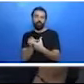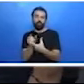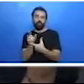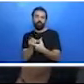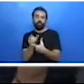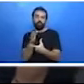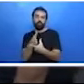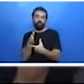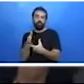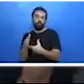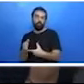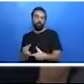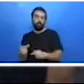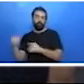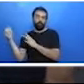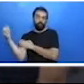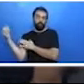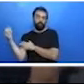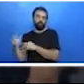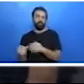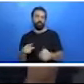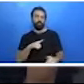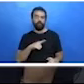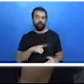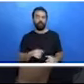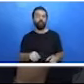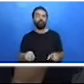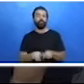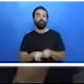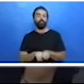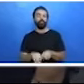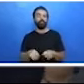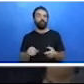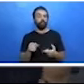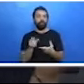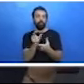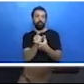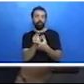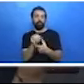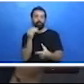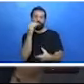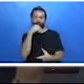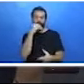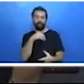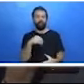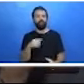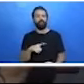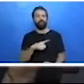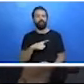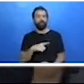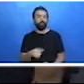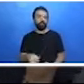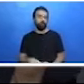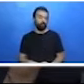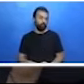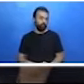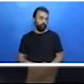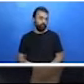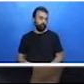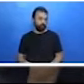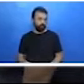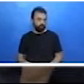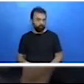fracas. Veja um exemplo nos 2 primeiros versos do poema A História do Cordel. Então aqui tem, ó,